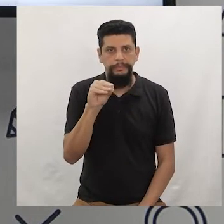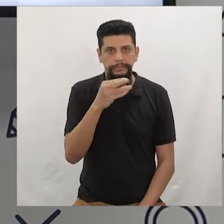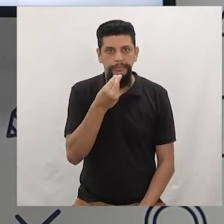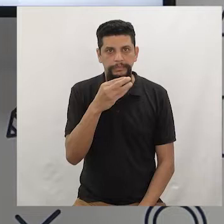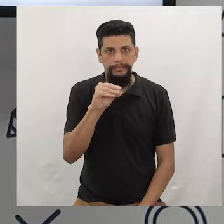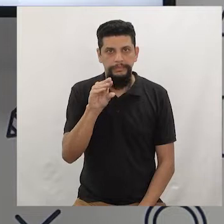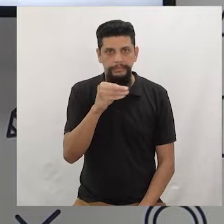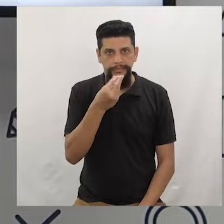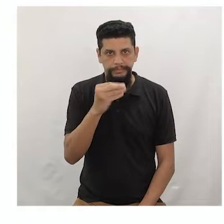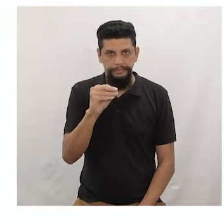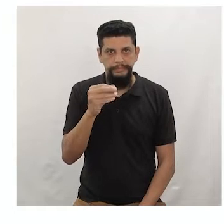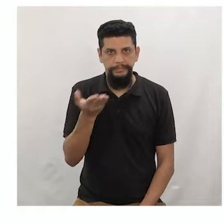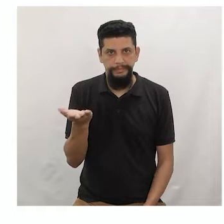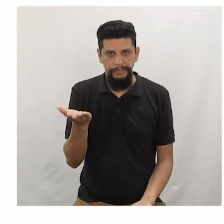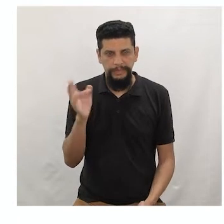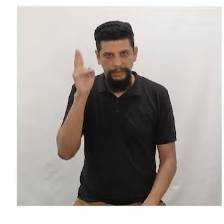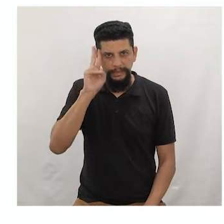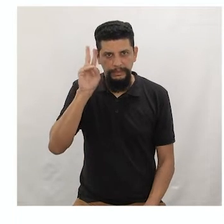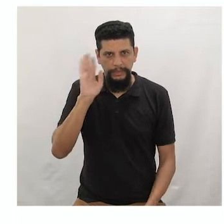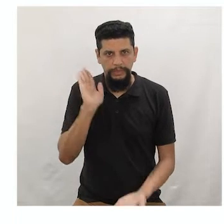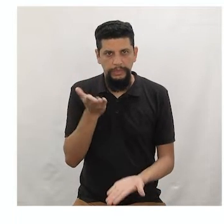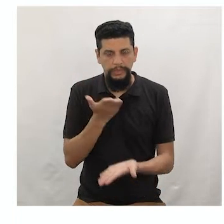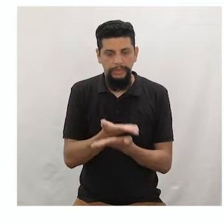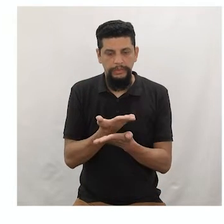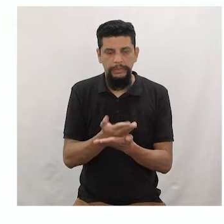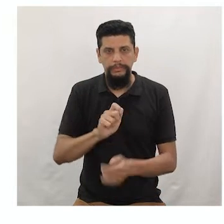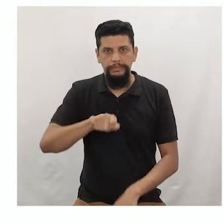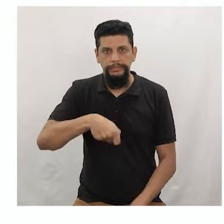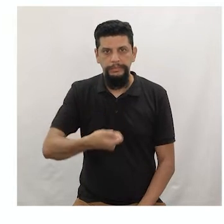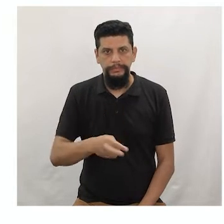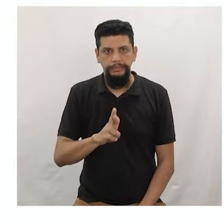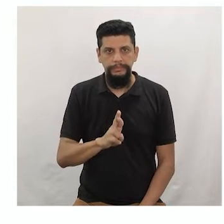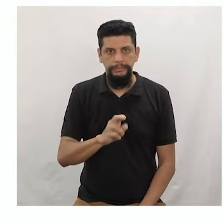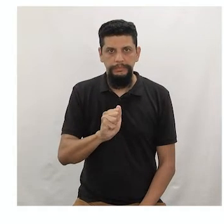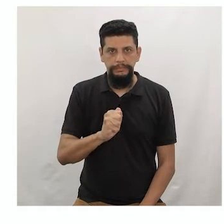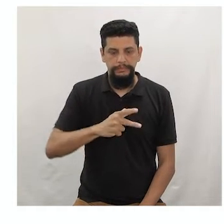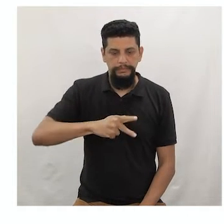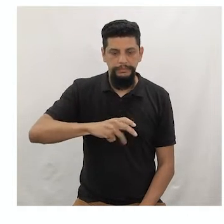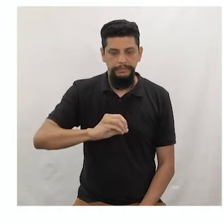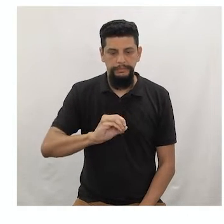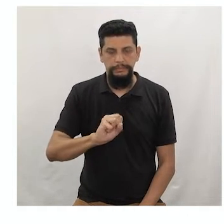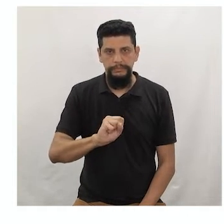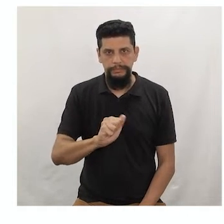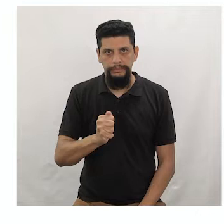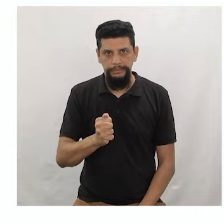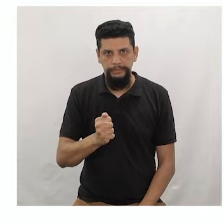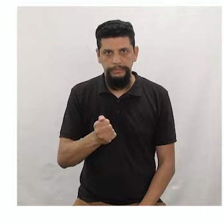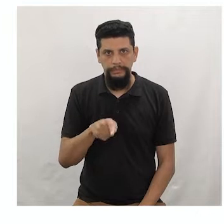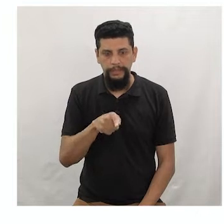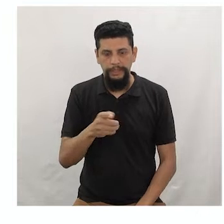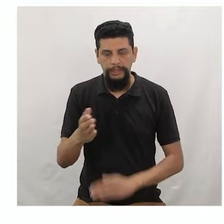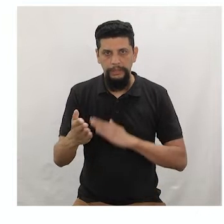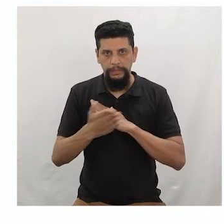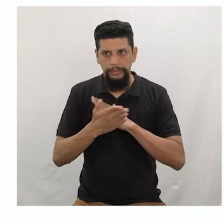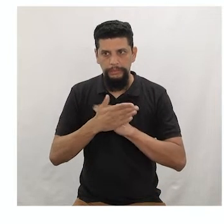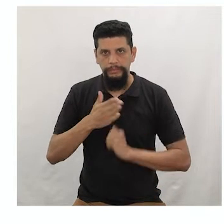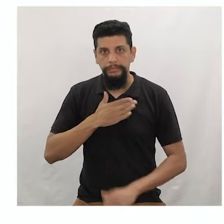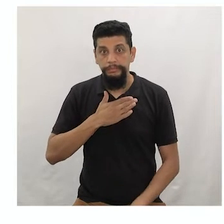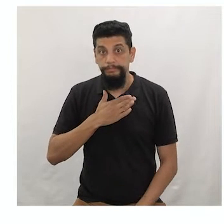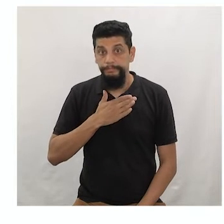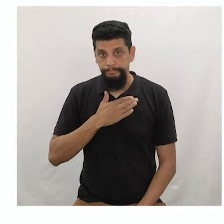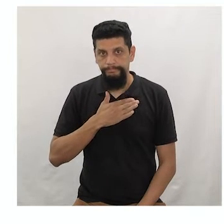de uma raposa. Lembra que nós já trabalhamos a raposa aqui também? Então vamos, ajude